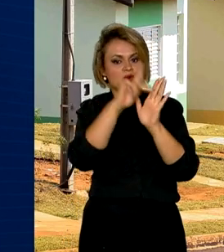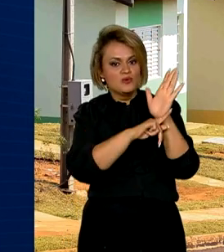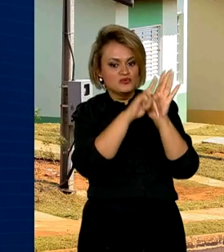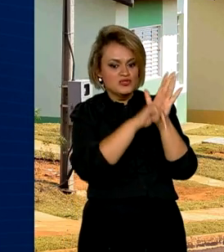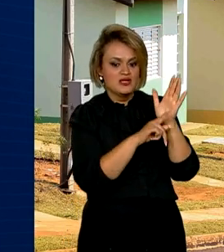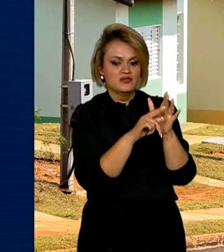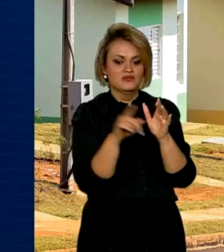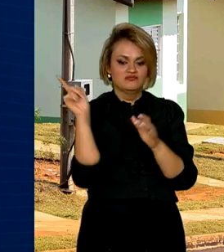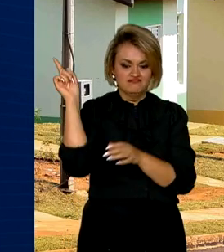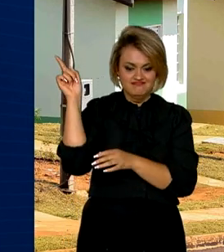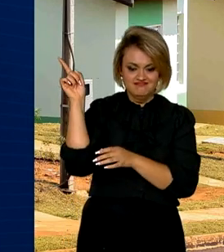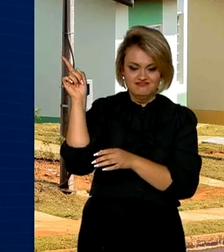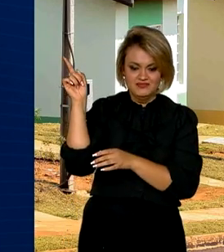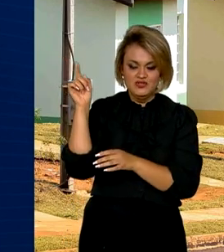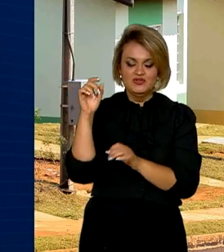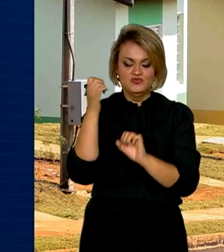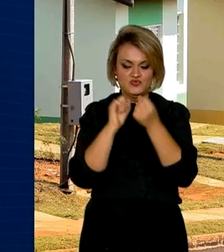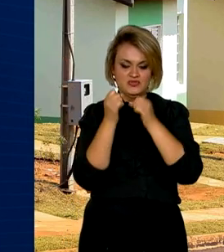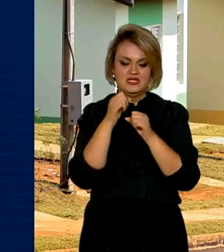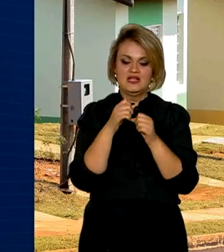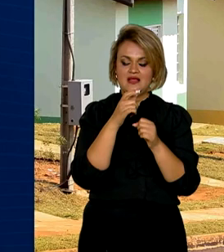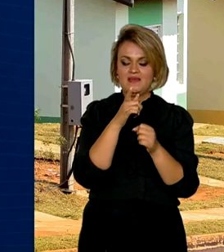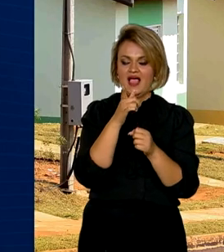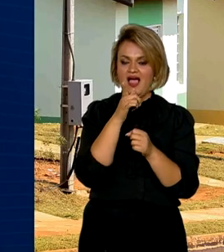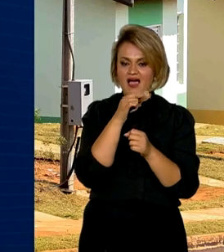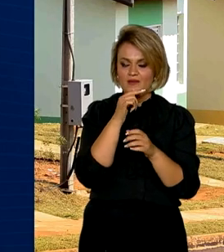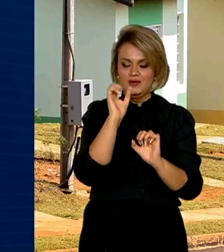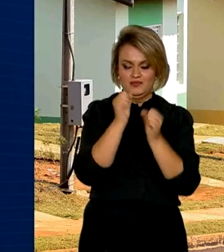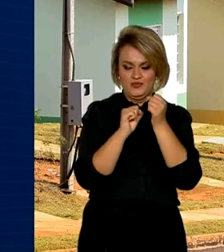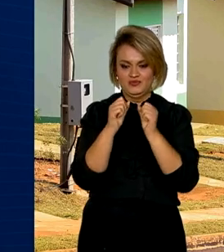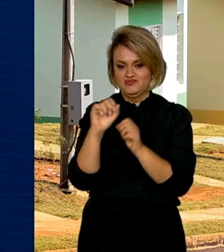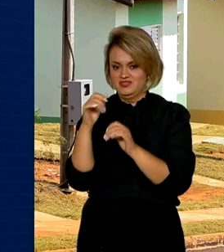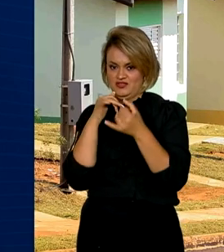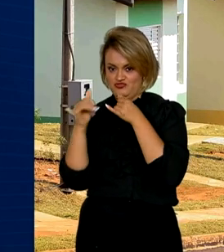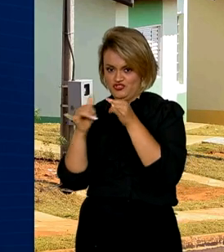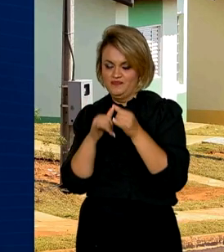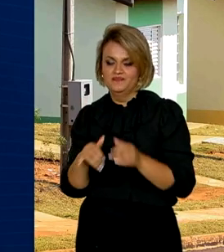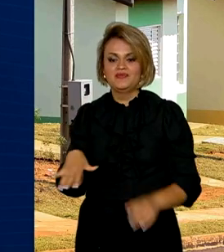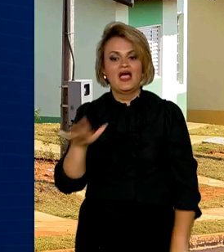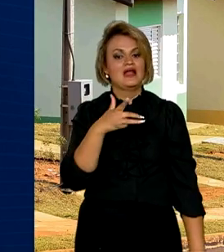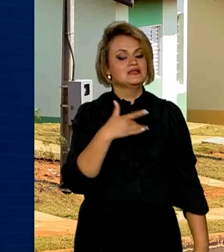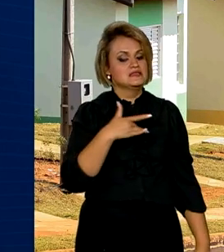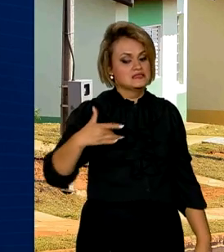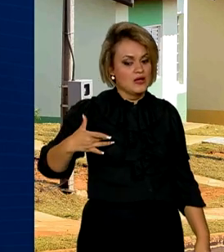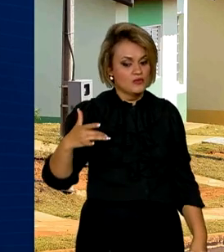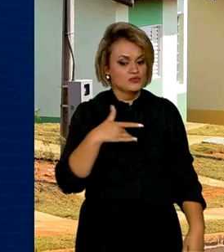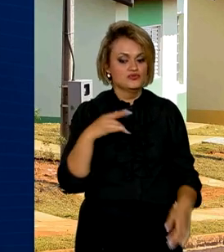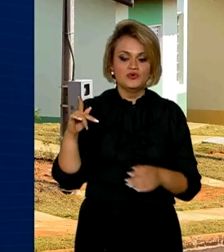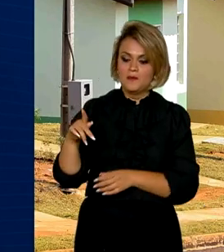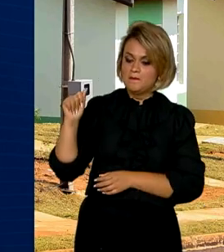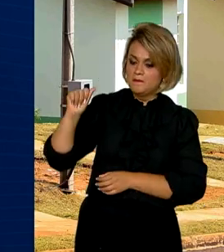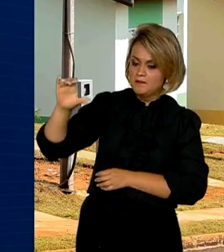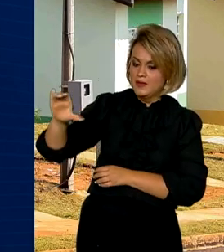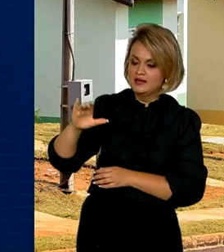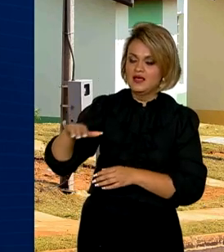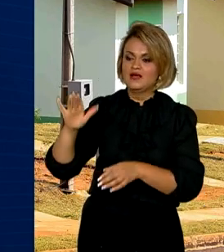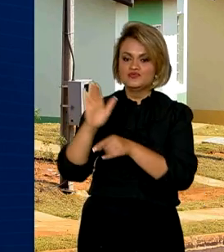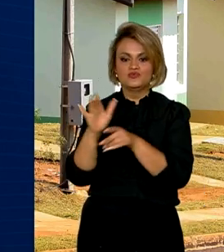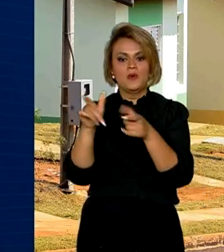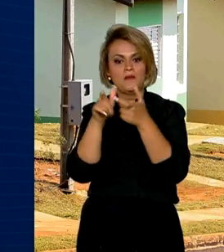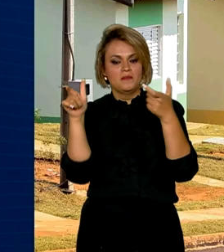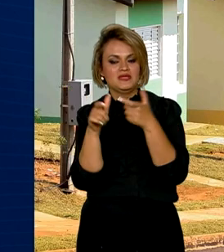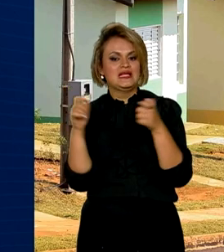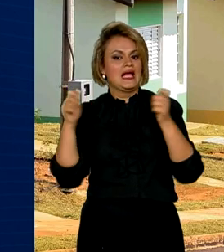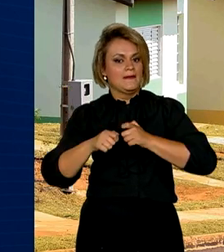de usinas fotovoltaicas e hidrovias. Na área da saúde, o Programa de Aceleração do Crescimento inclui a ampliação